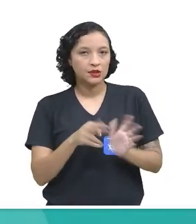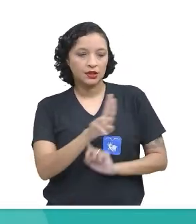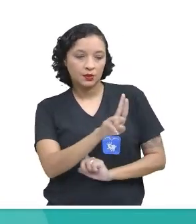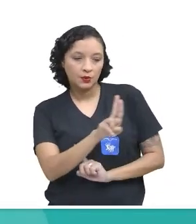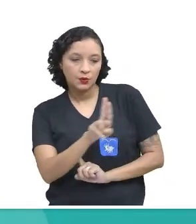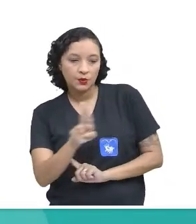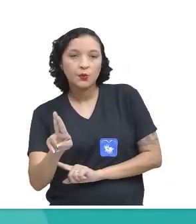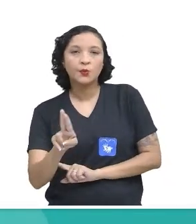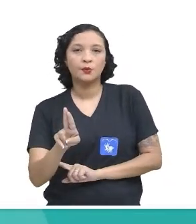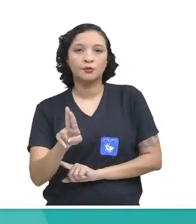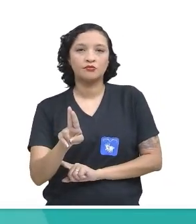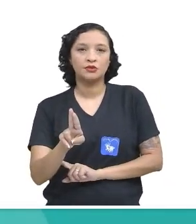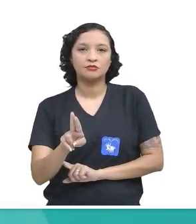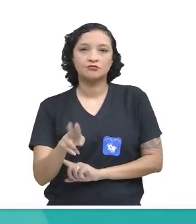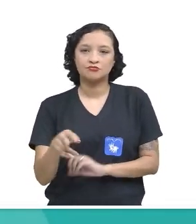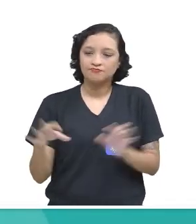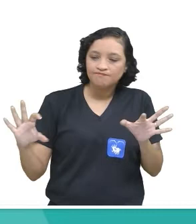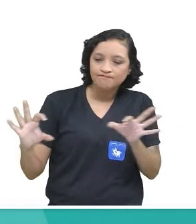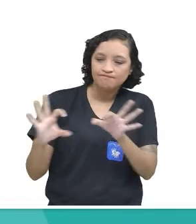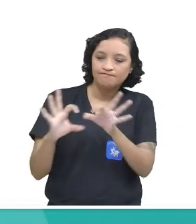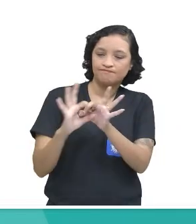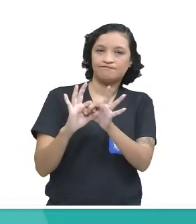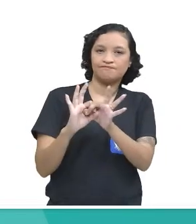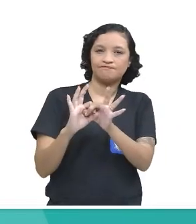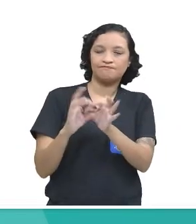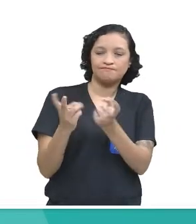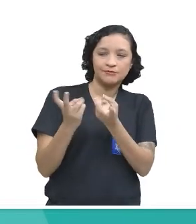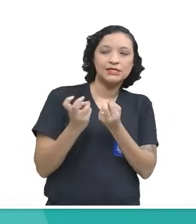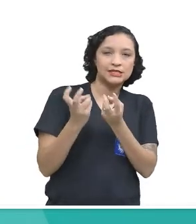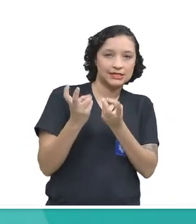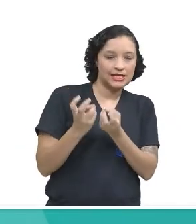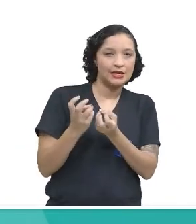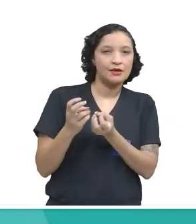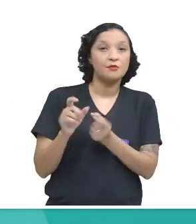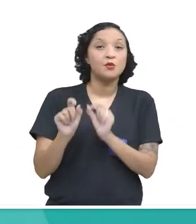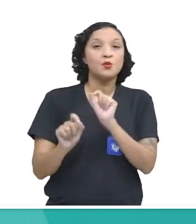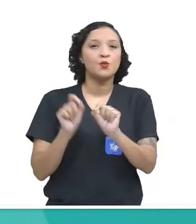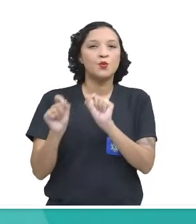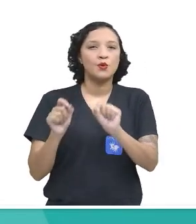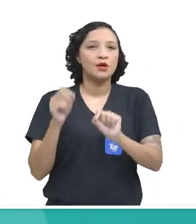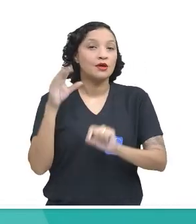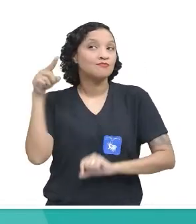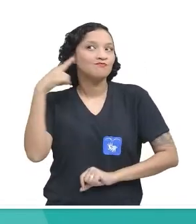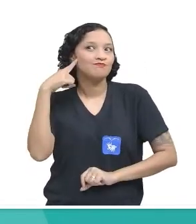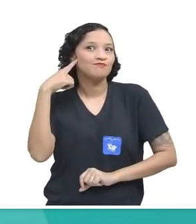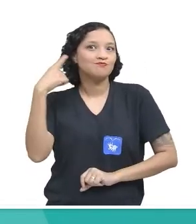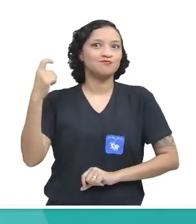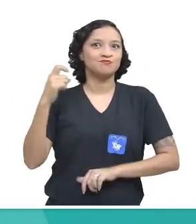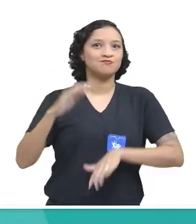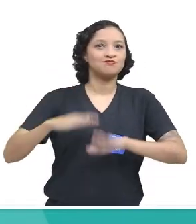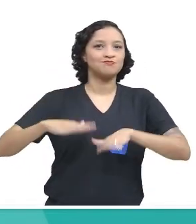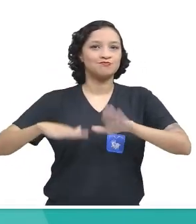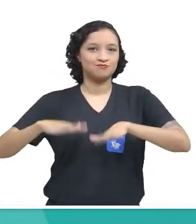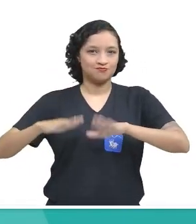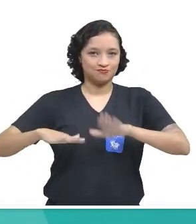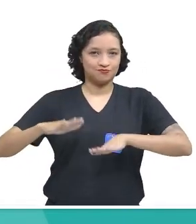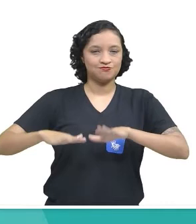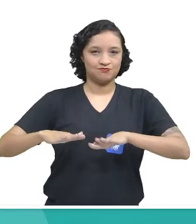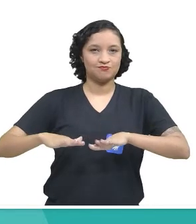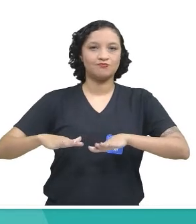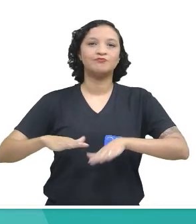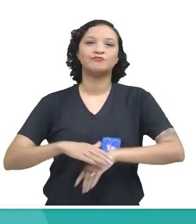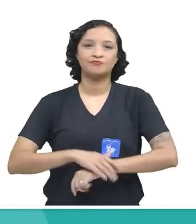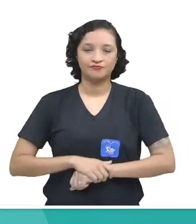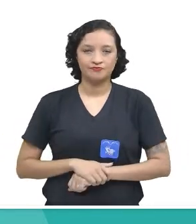dessa palavra, já dá para a gente perceber que tem a ver com o quê? Com som. Então, carimbó, pau oco que